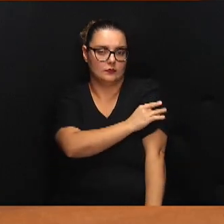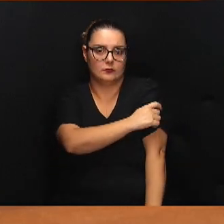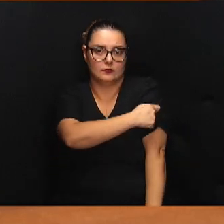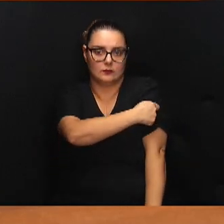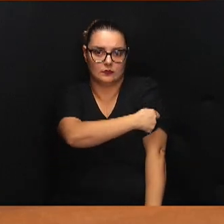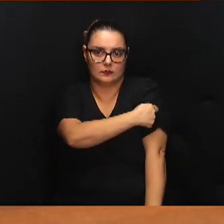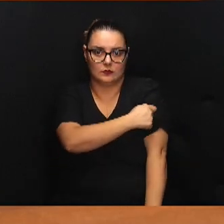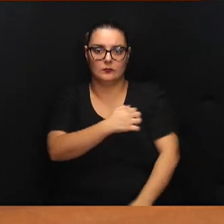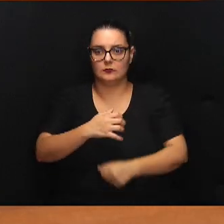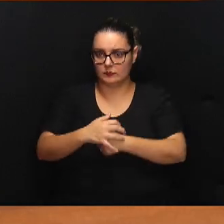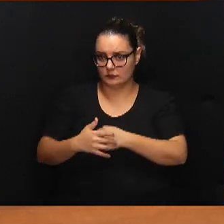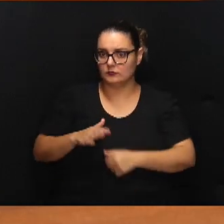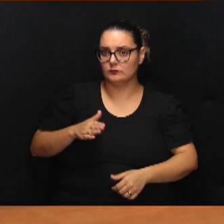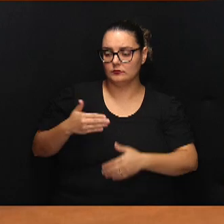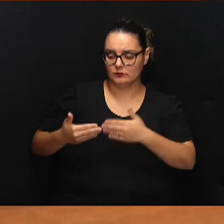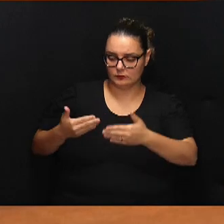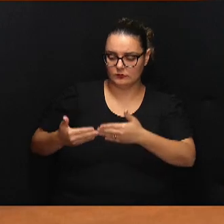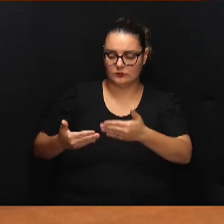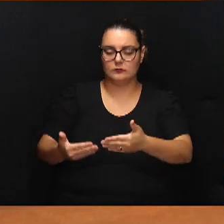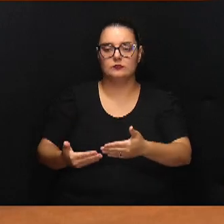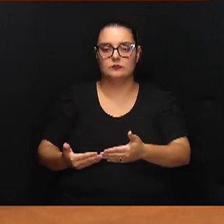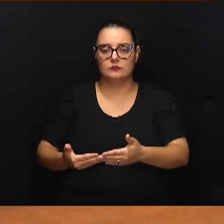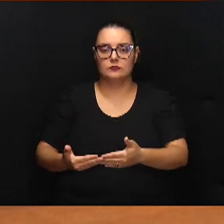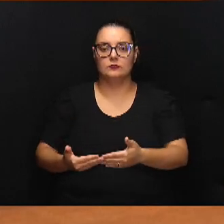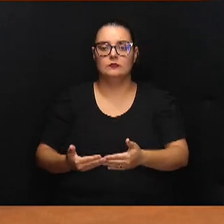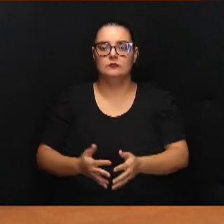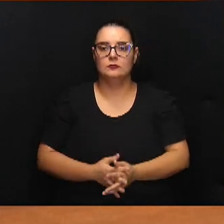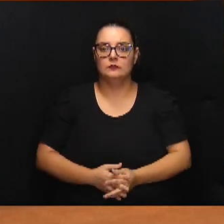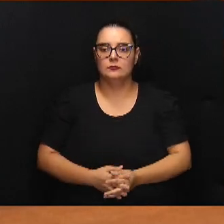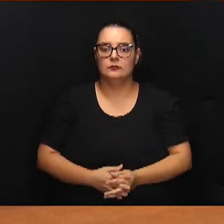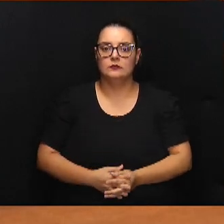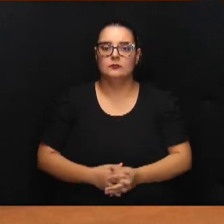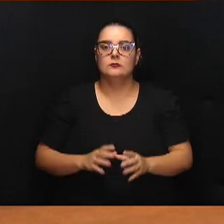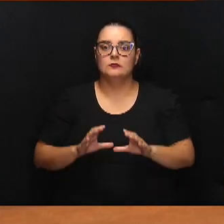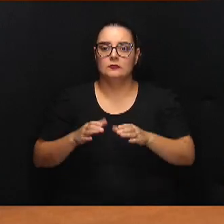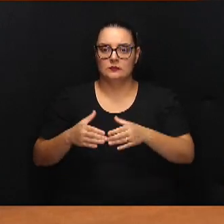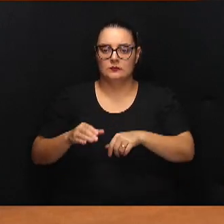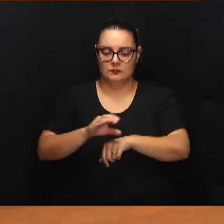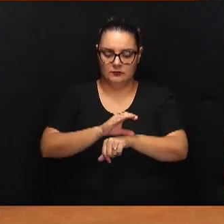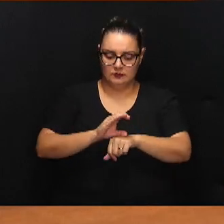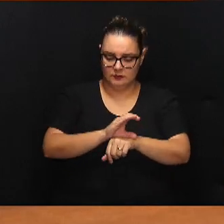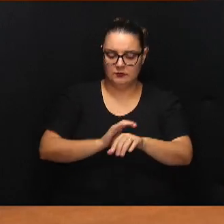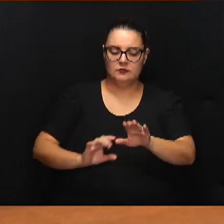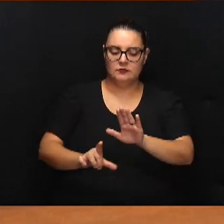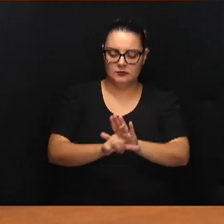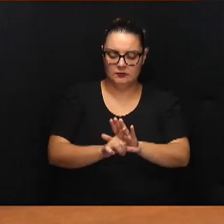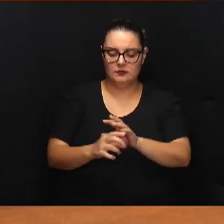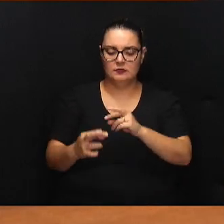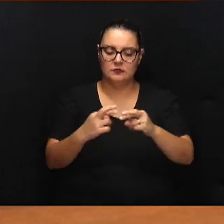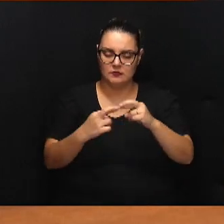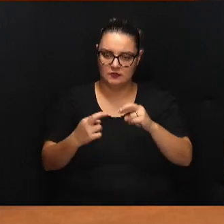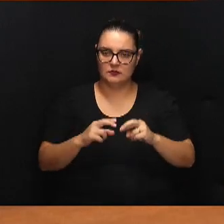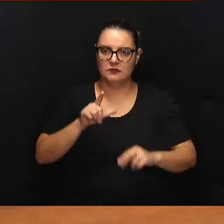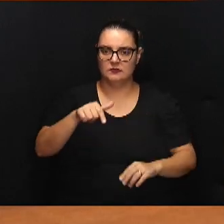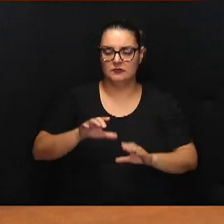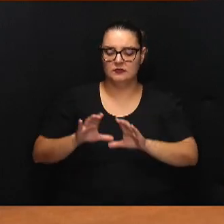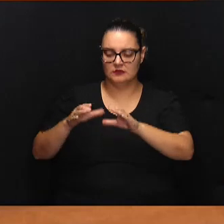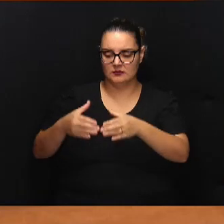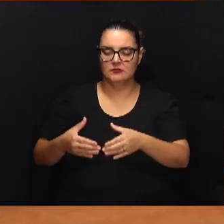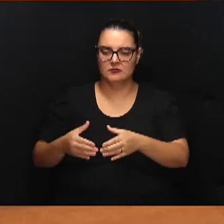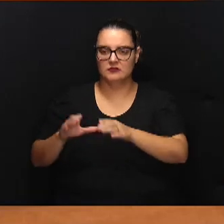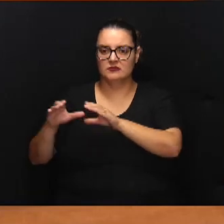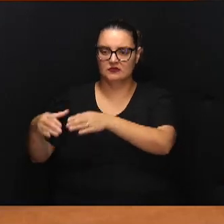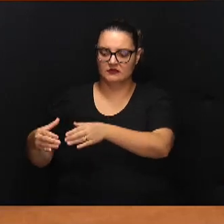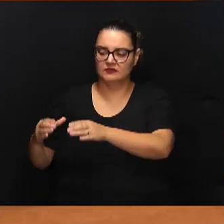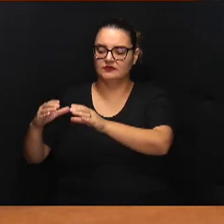digital. Já está em andamento, já está passando pela Comissão de Constituição e Legalidade, depois vai passar pelas